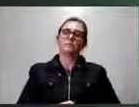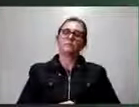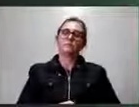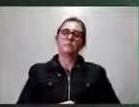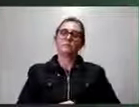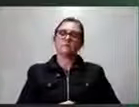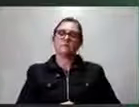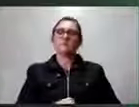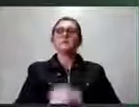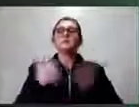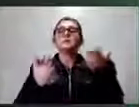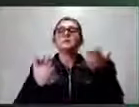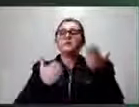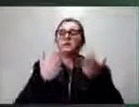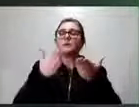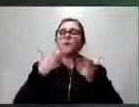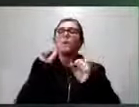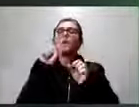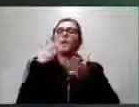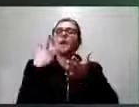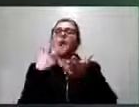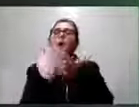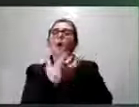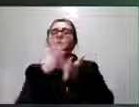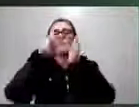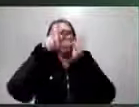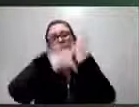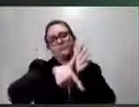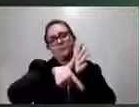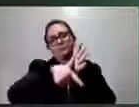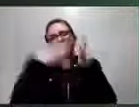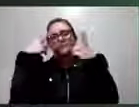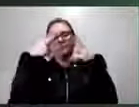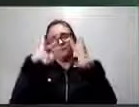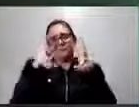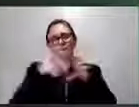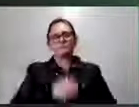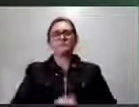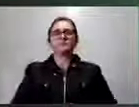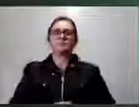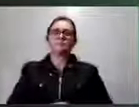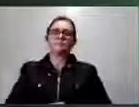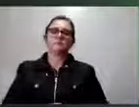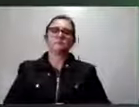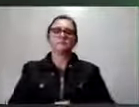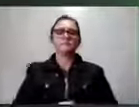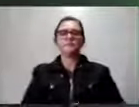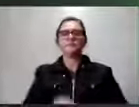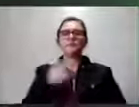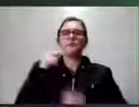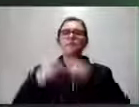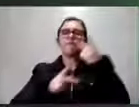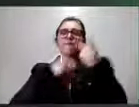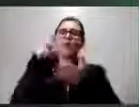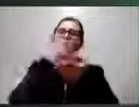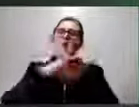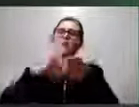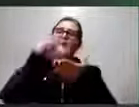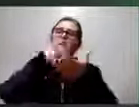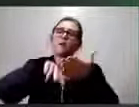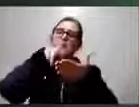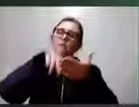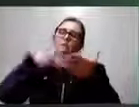vão depender disso as consequências que nós vamos ver nessa articulação temporomandibular. O que nos diz a literatura com